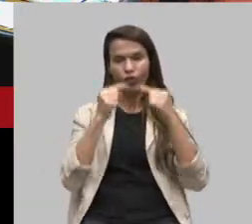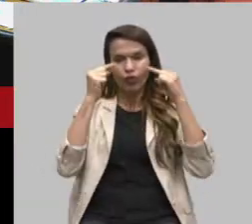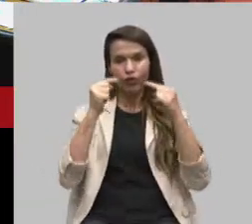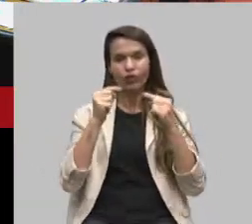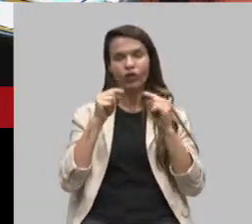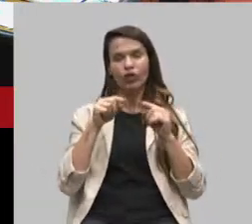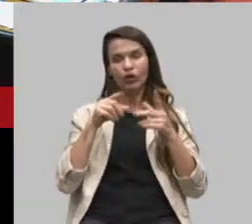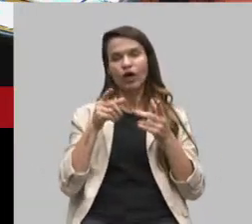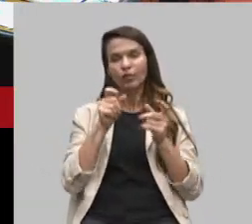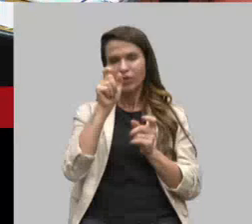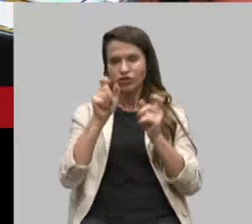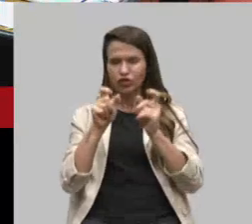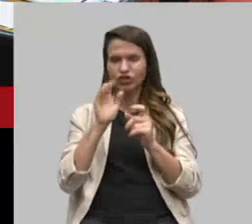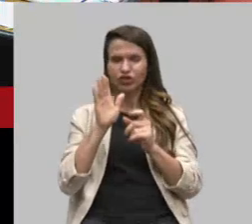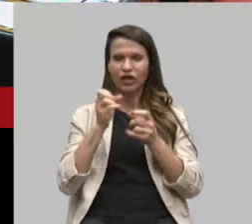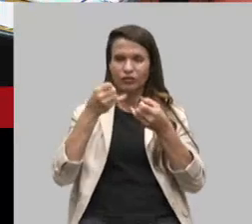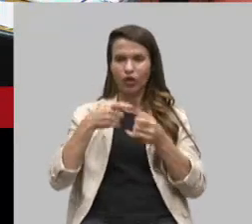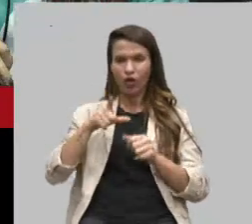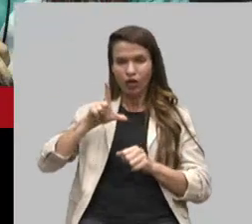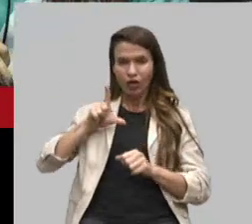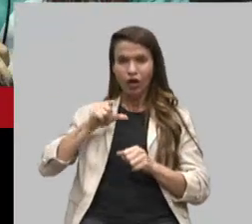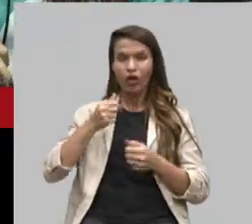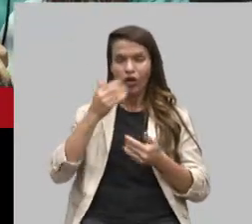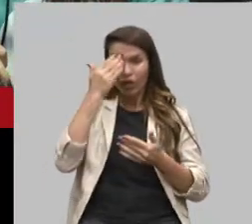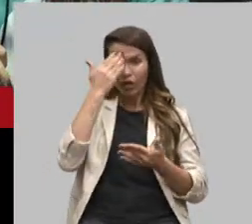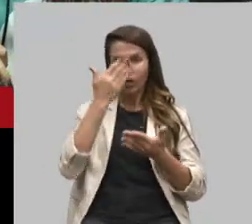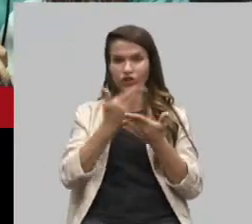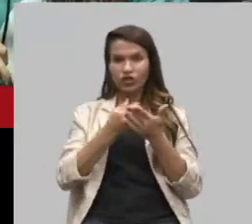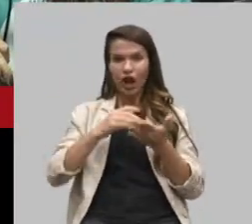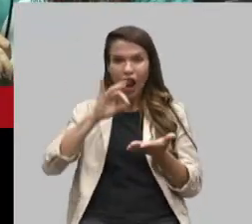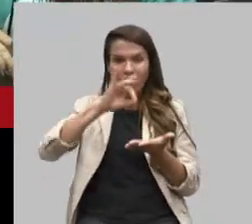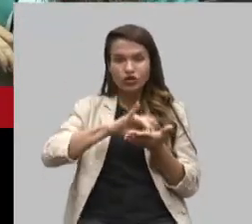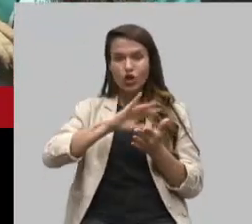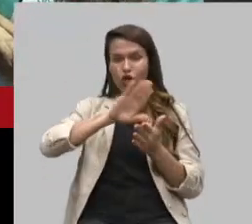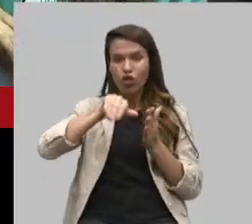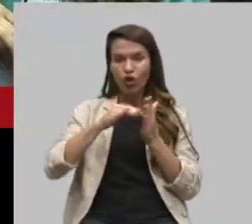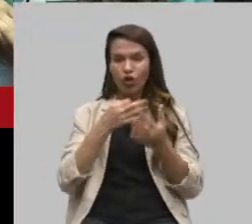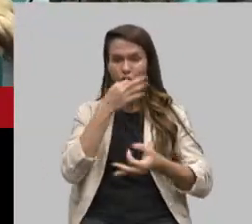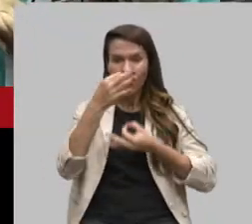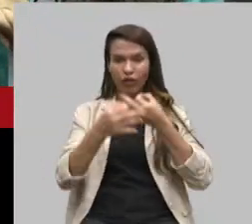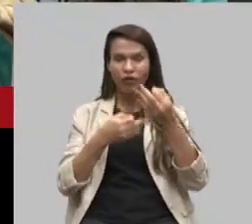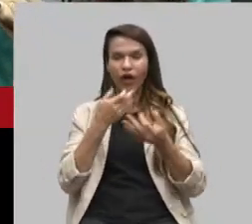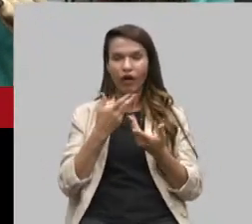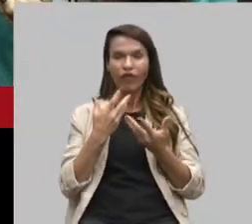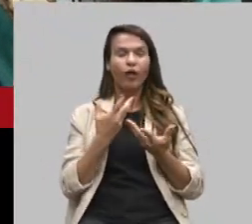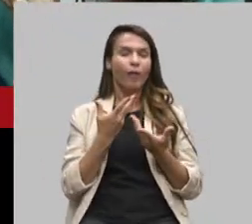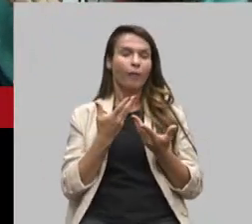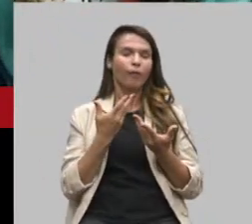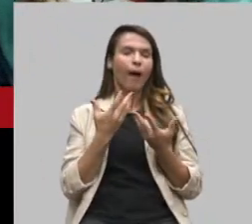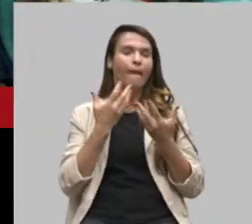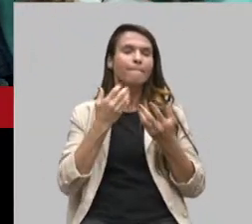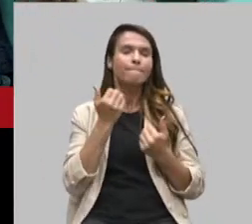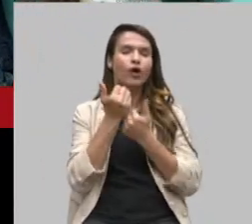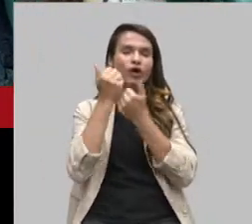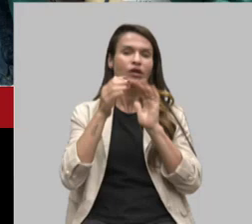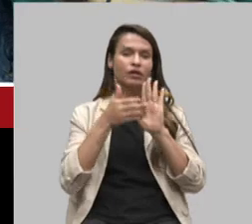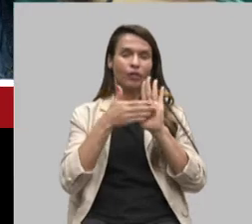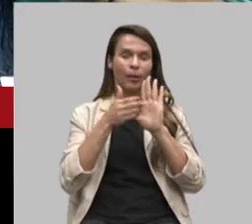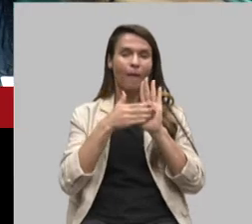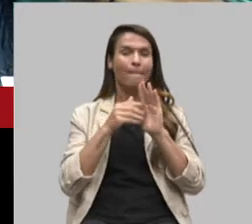anteriormente Eu acredito na legitimidade de todos os argumentos que foram dito a favor dessa proposta mas eu acho importante a gente